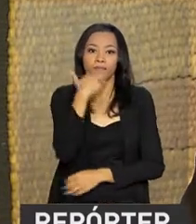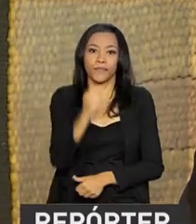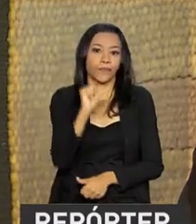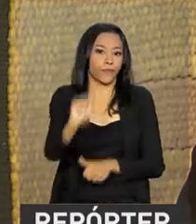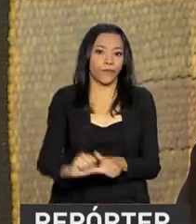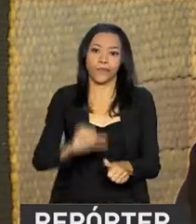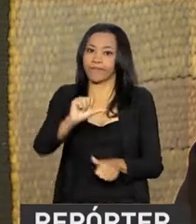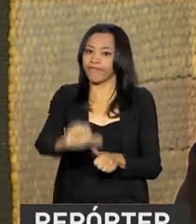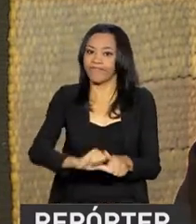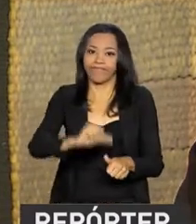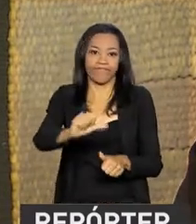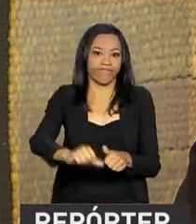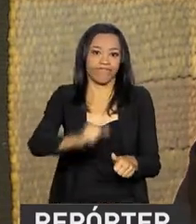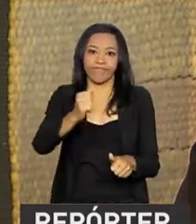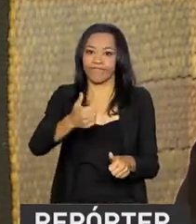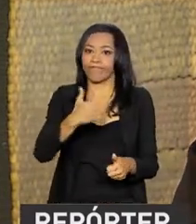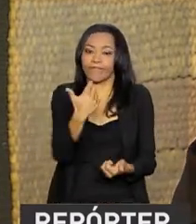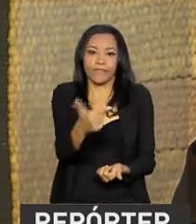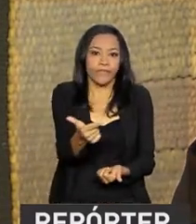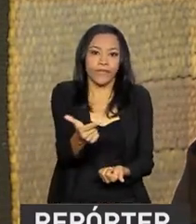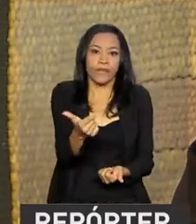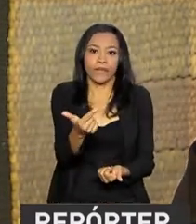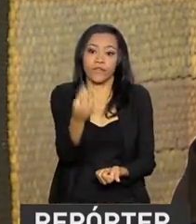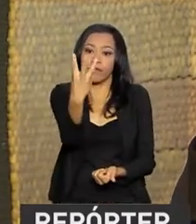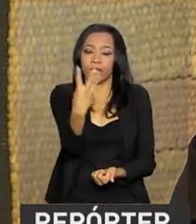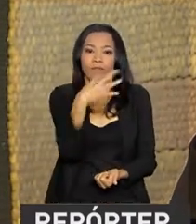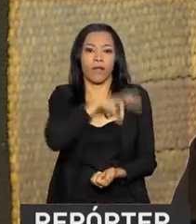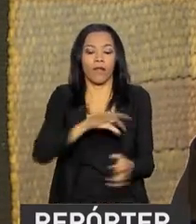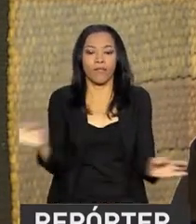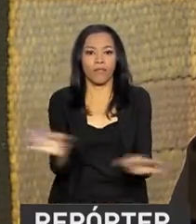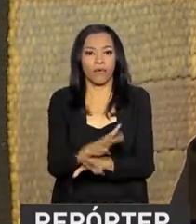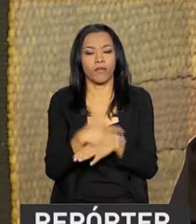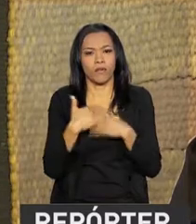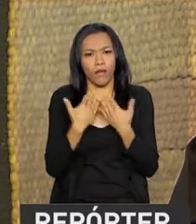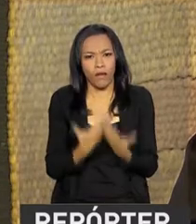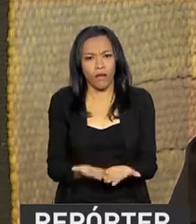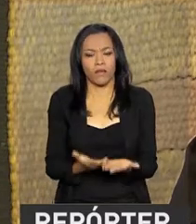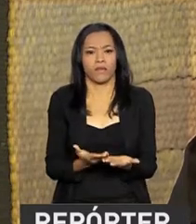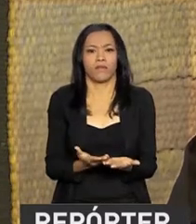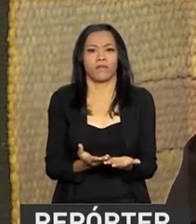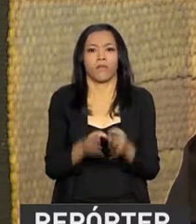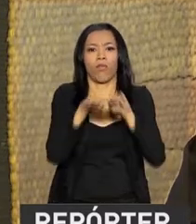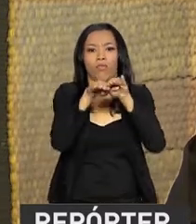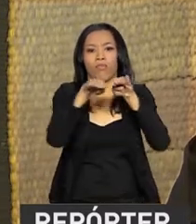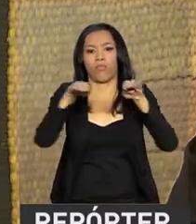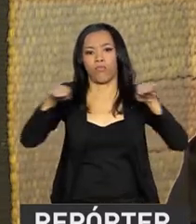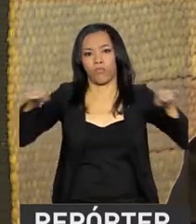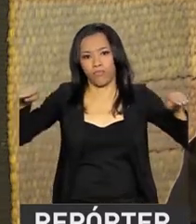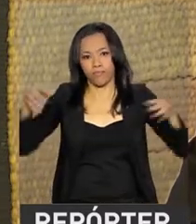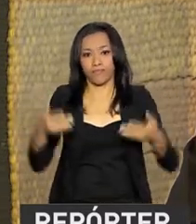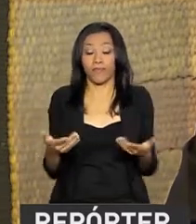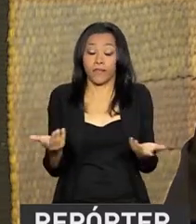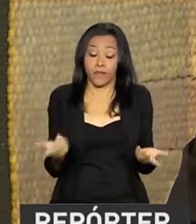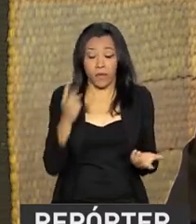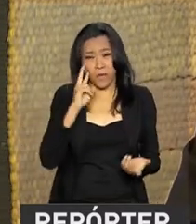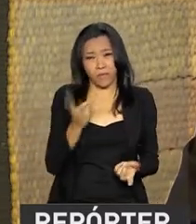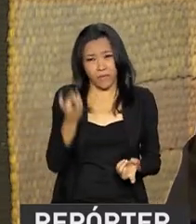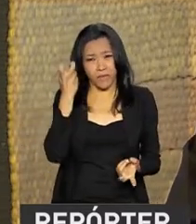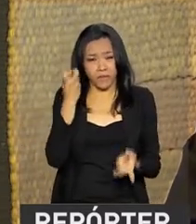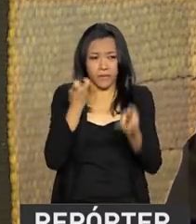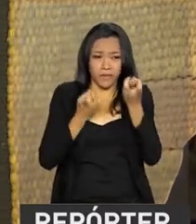relação a essa aposentadoria. Então, hoje, eu vejo que na sociedade, na